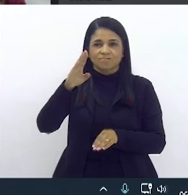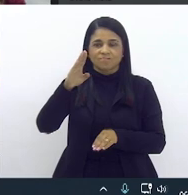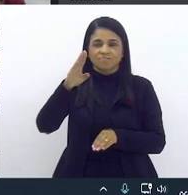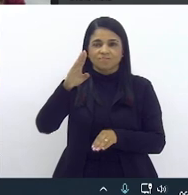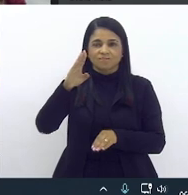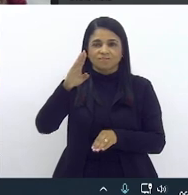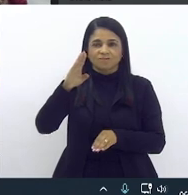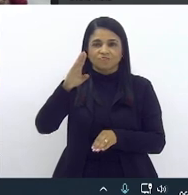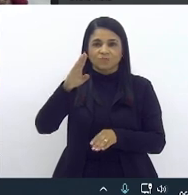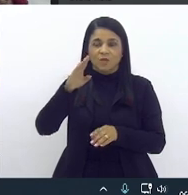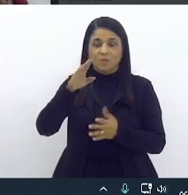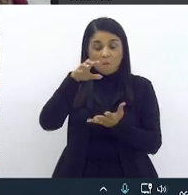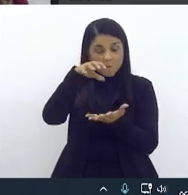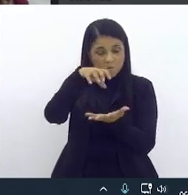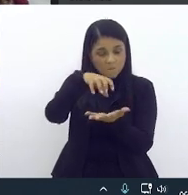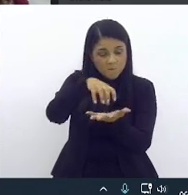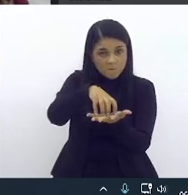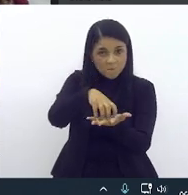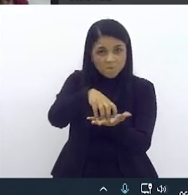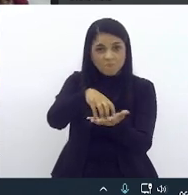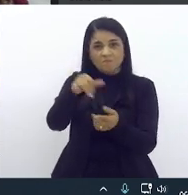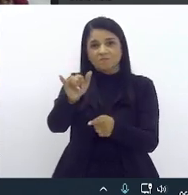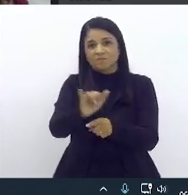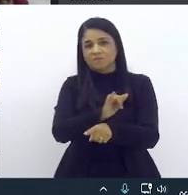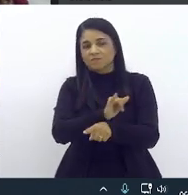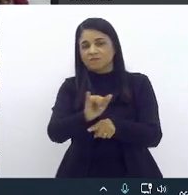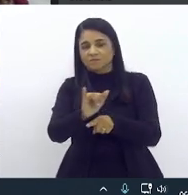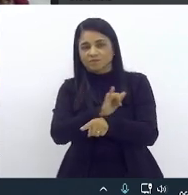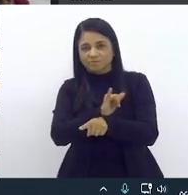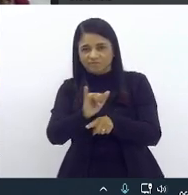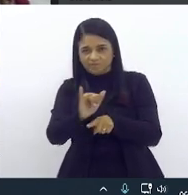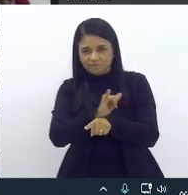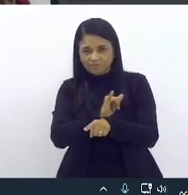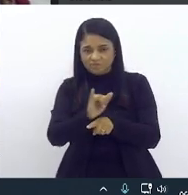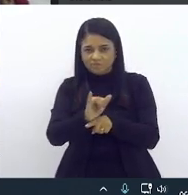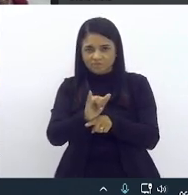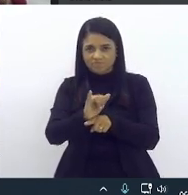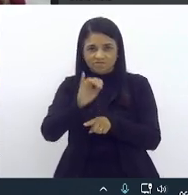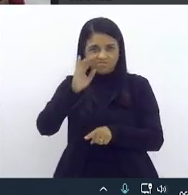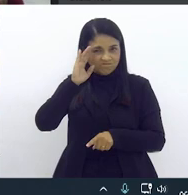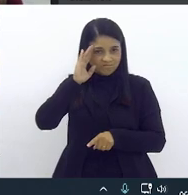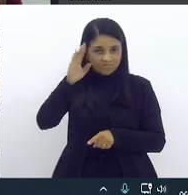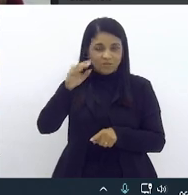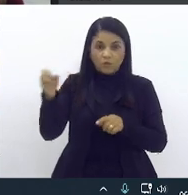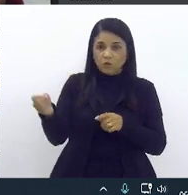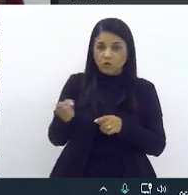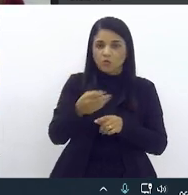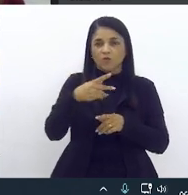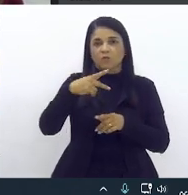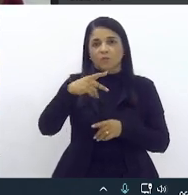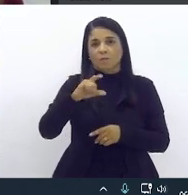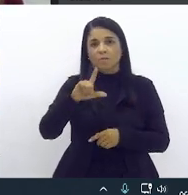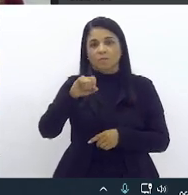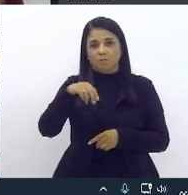é um eixo estratégico, fundante para o novo plano. Ainda mais num